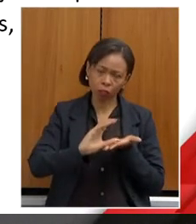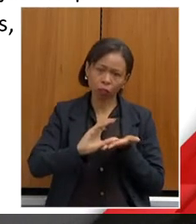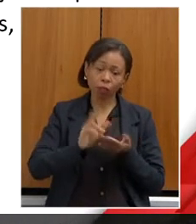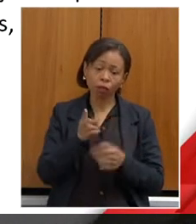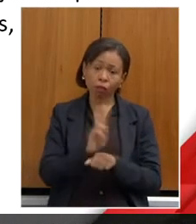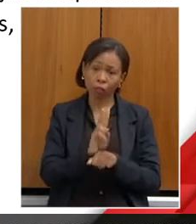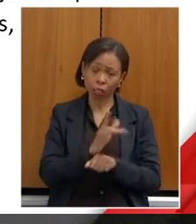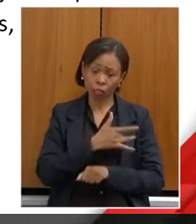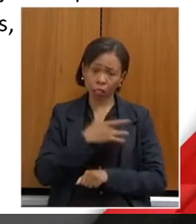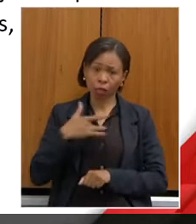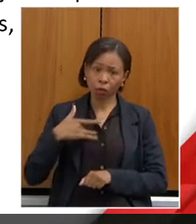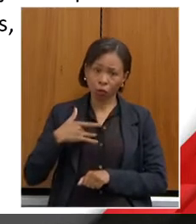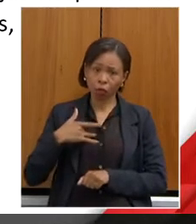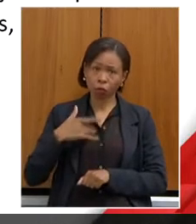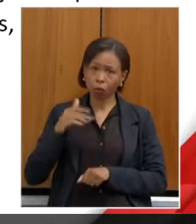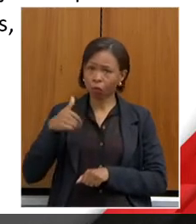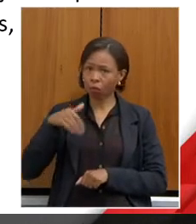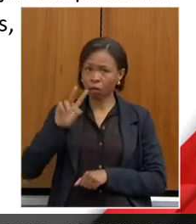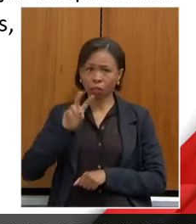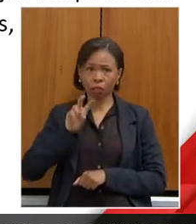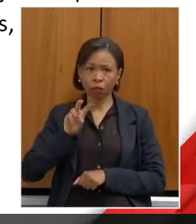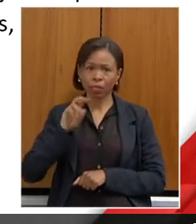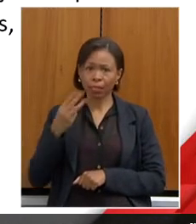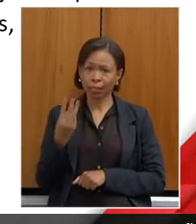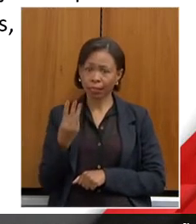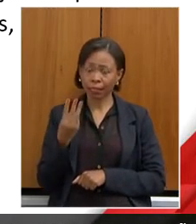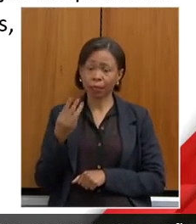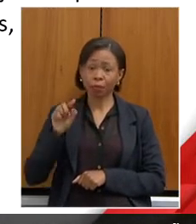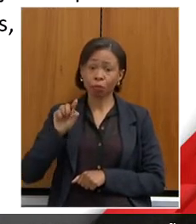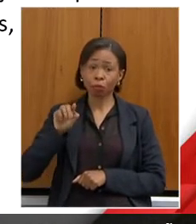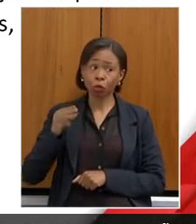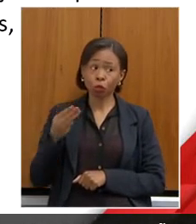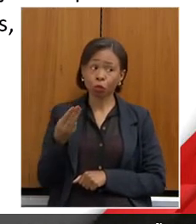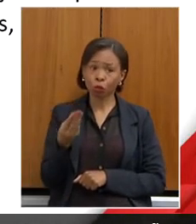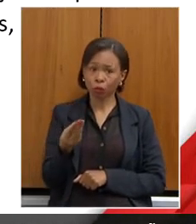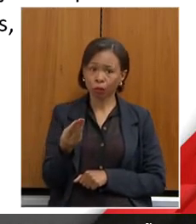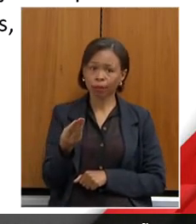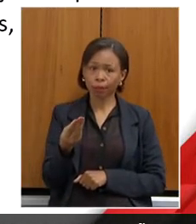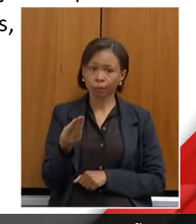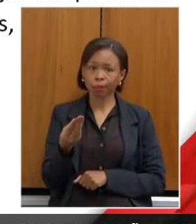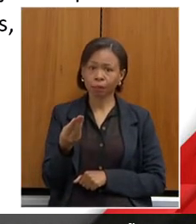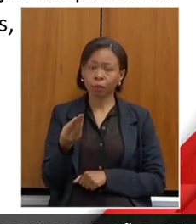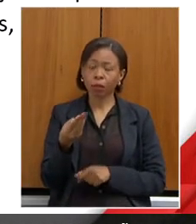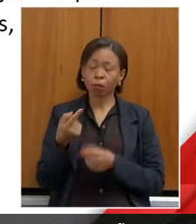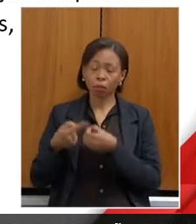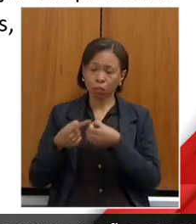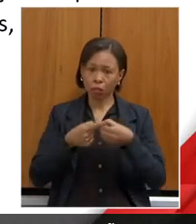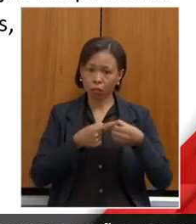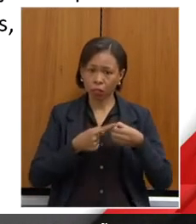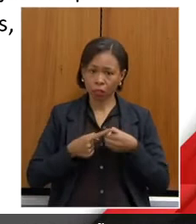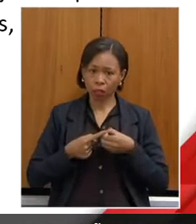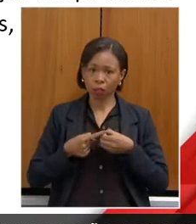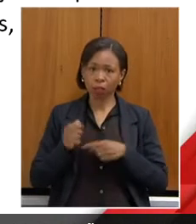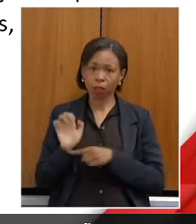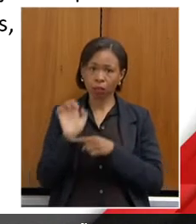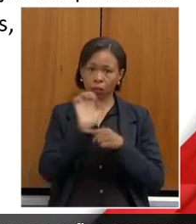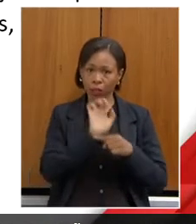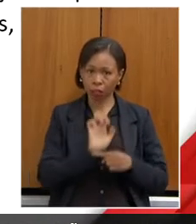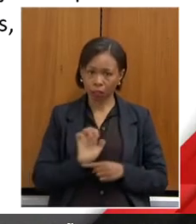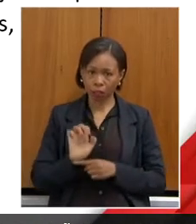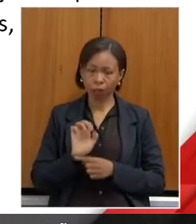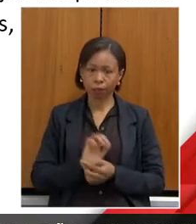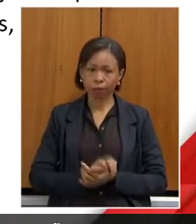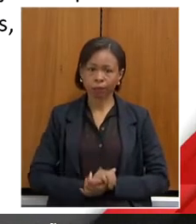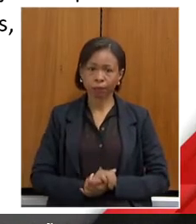para todos os municípios do estado. Para o enfrentamento a doenças respiratórias. Oi, T. Pode